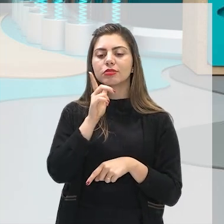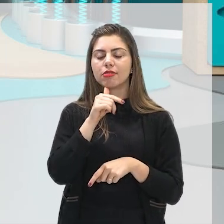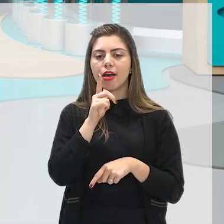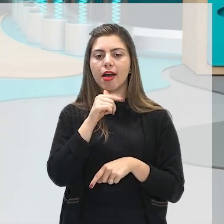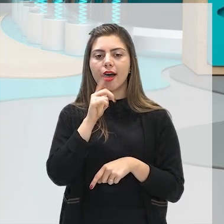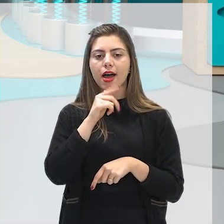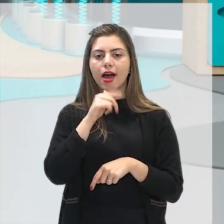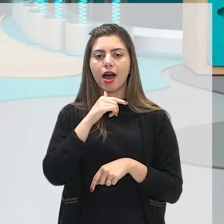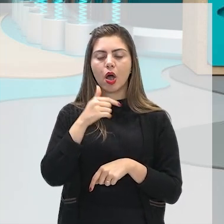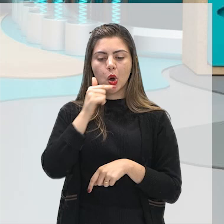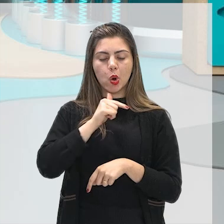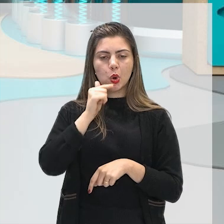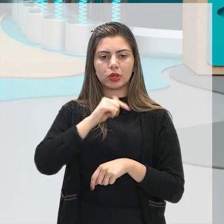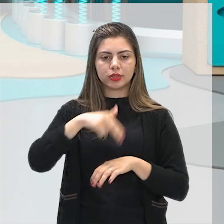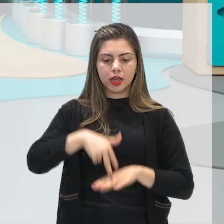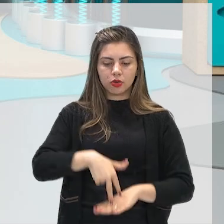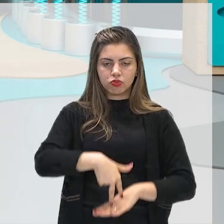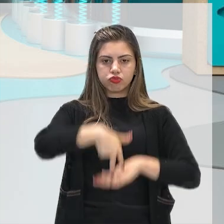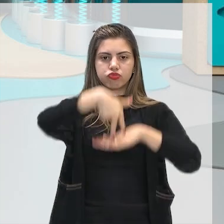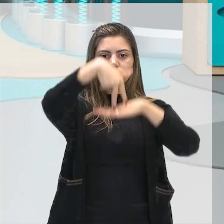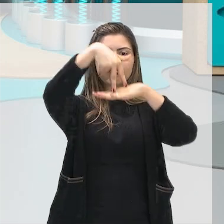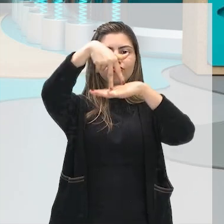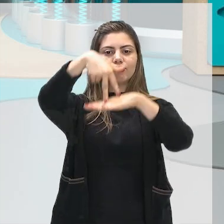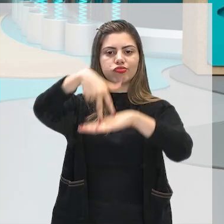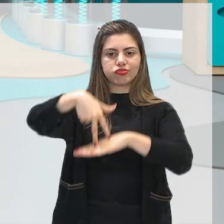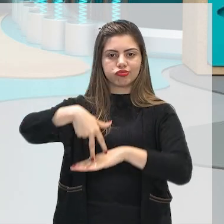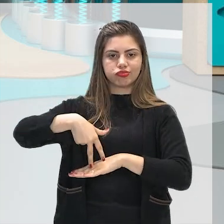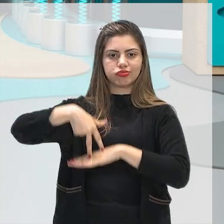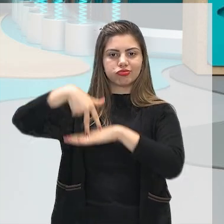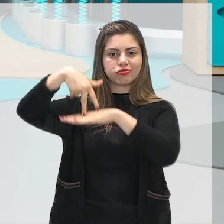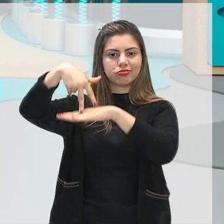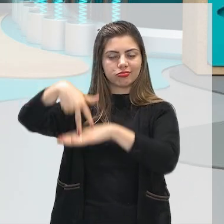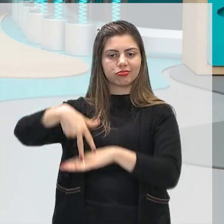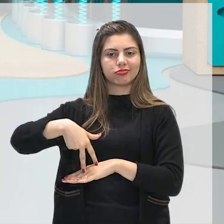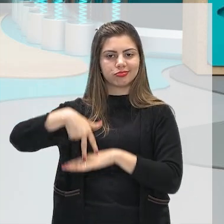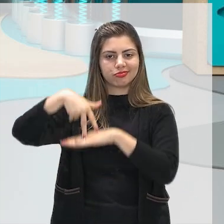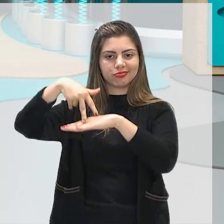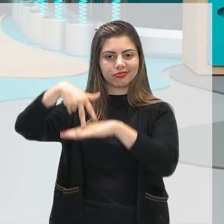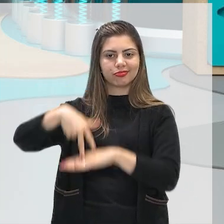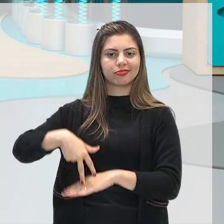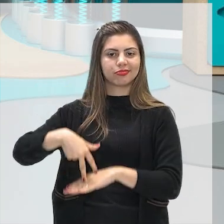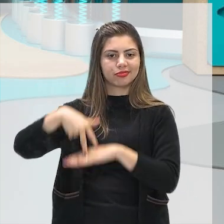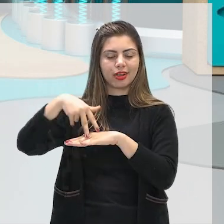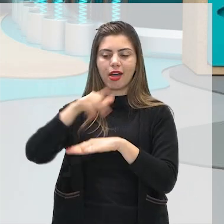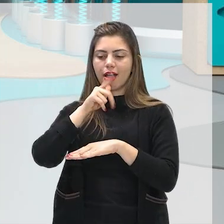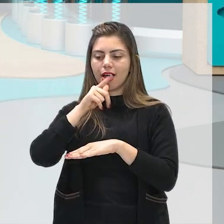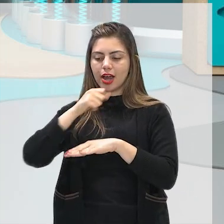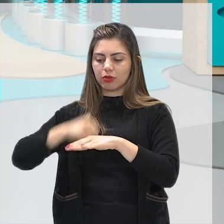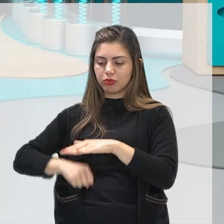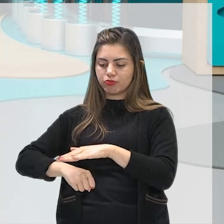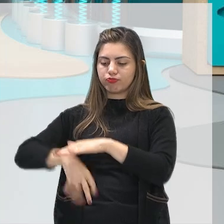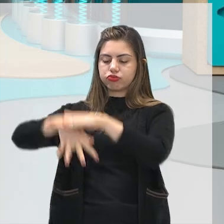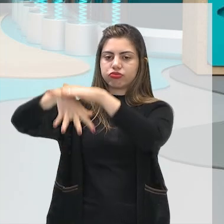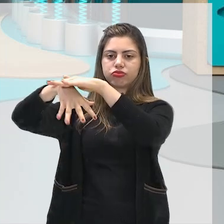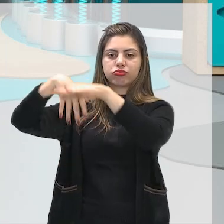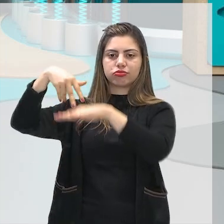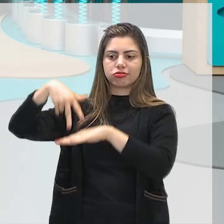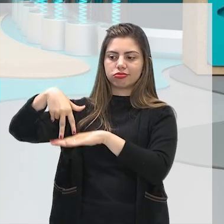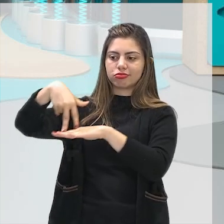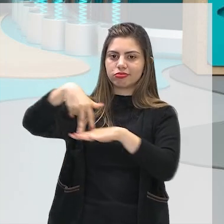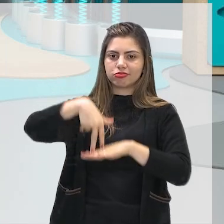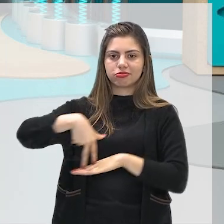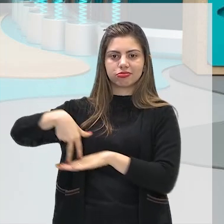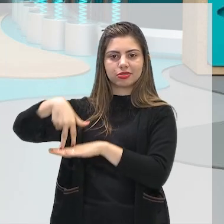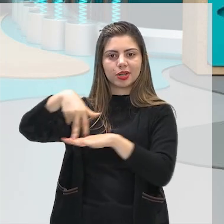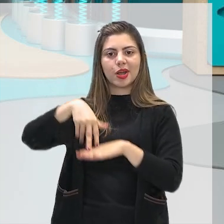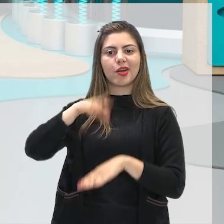para impulsionar o indivíduo que está ali no equipamento, né, para que ele sobrevoe, para que